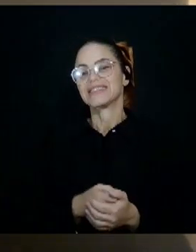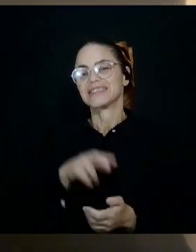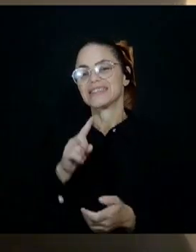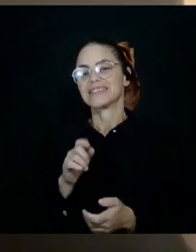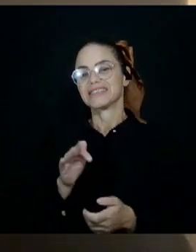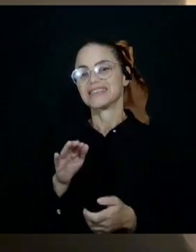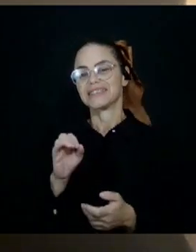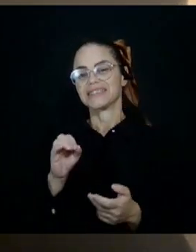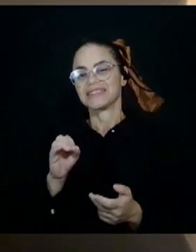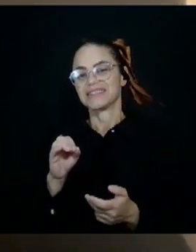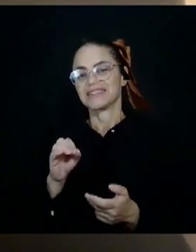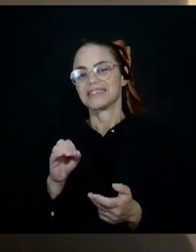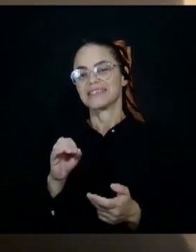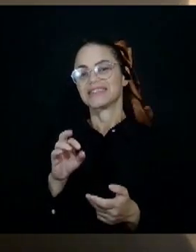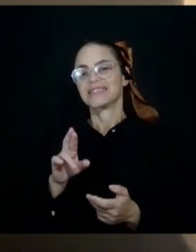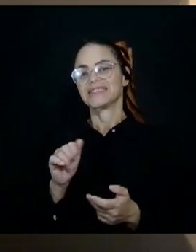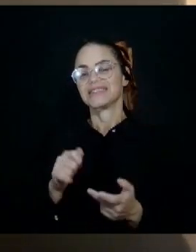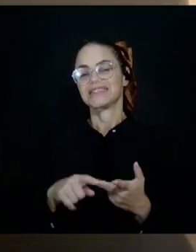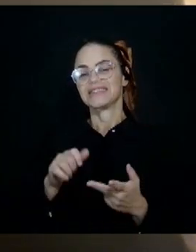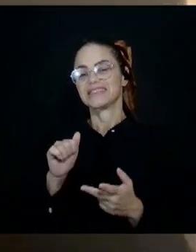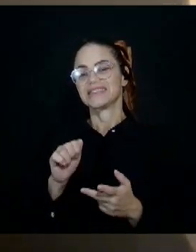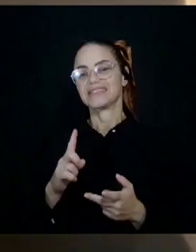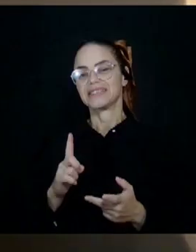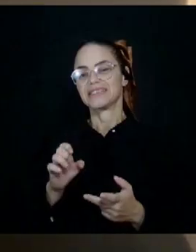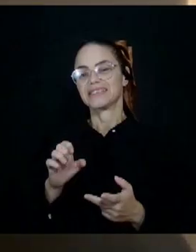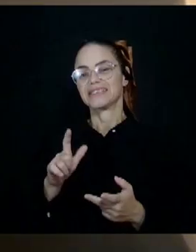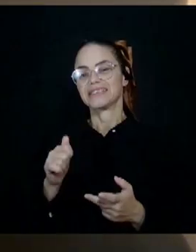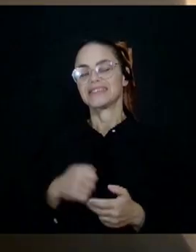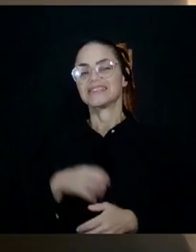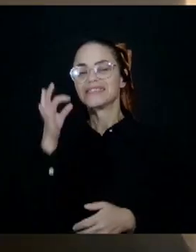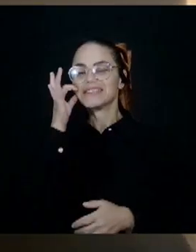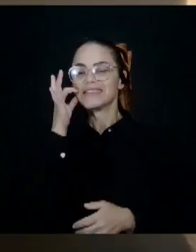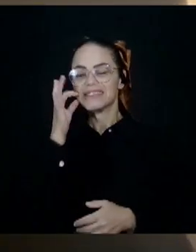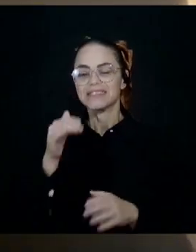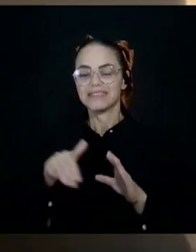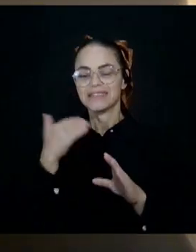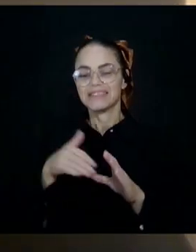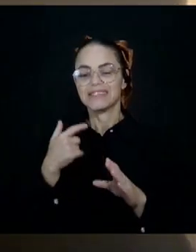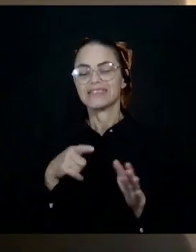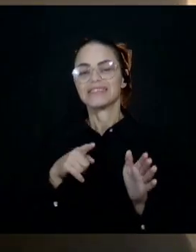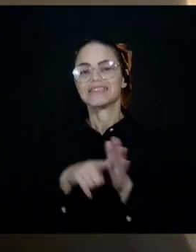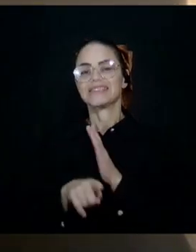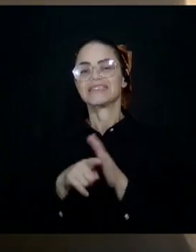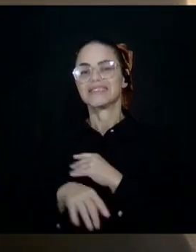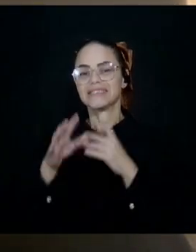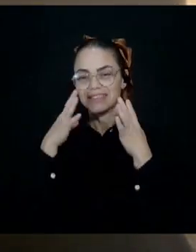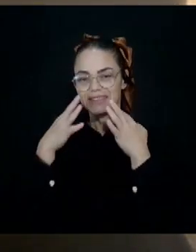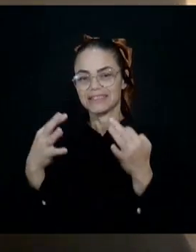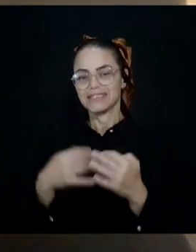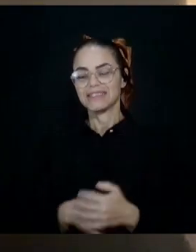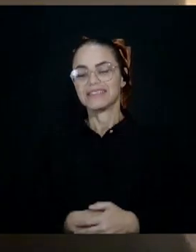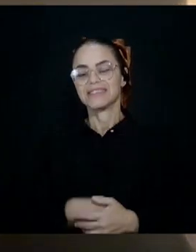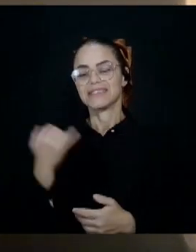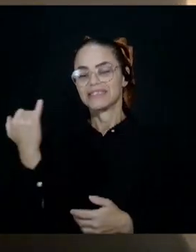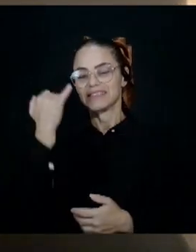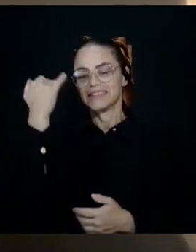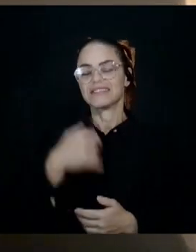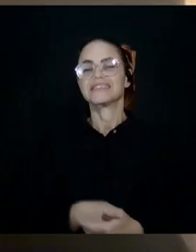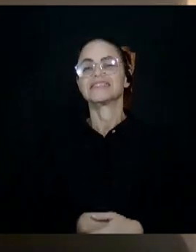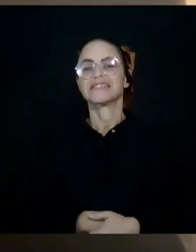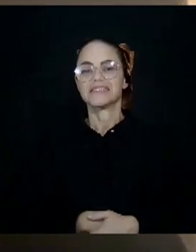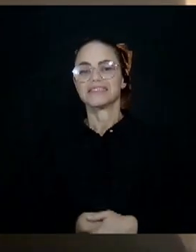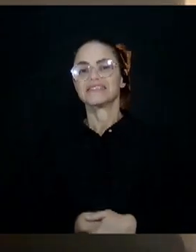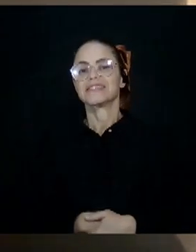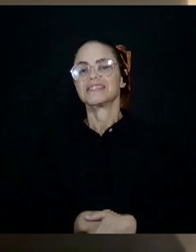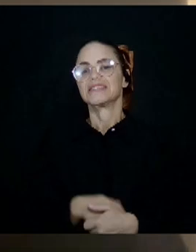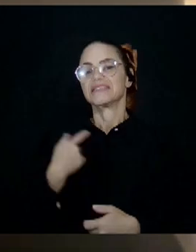aos telespectadores também de terem mandado as perguntas, terem prestado atenção. E é muito importante que a gente fale para as pessoas